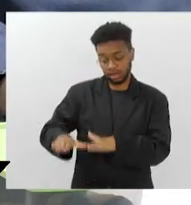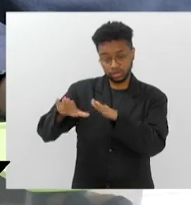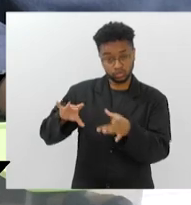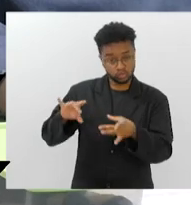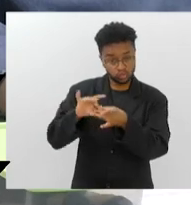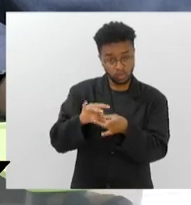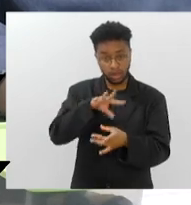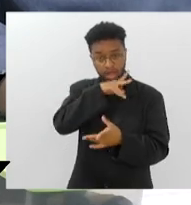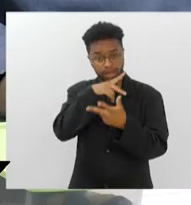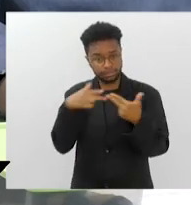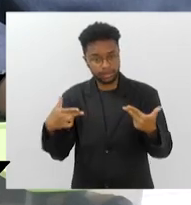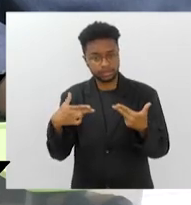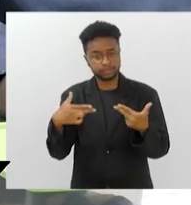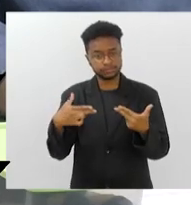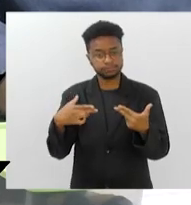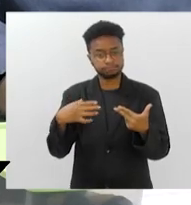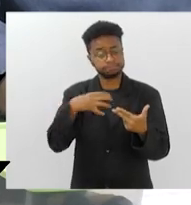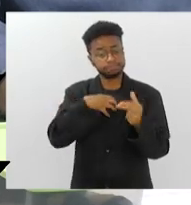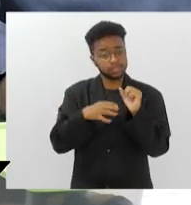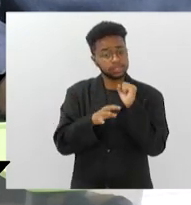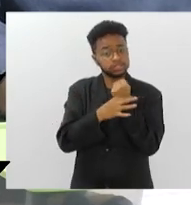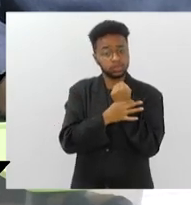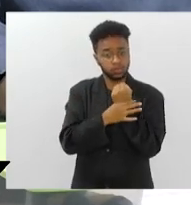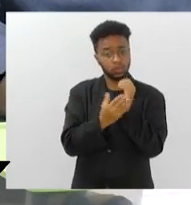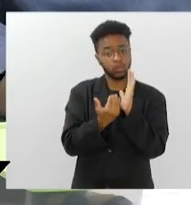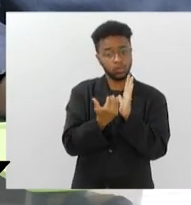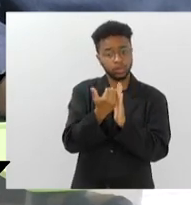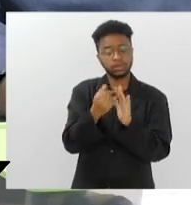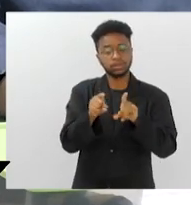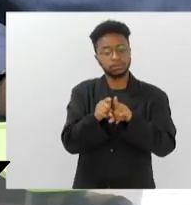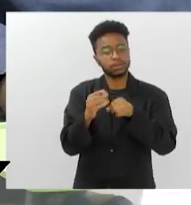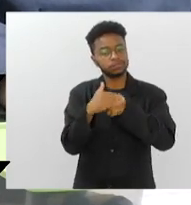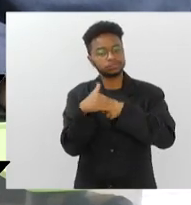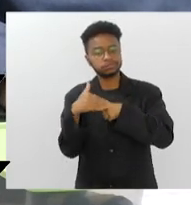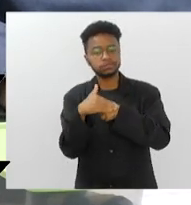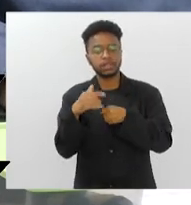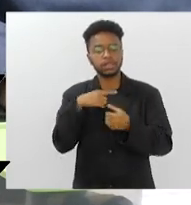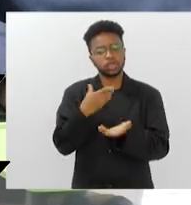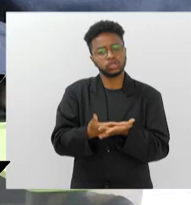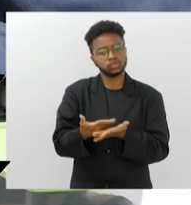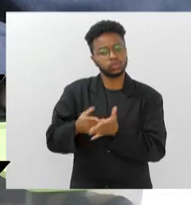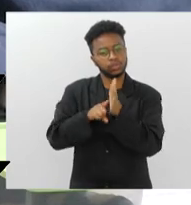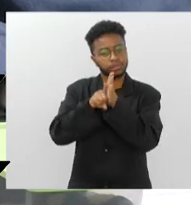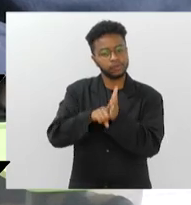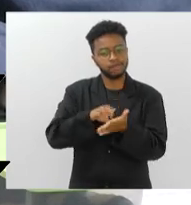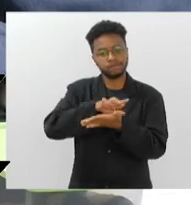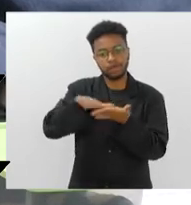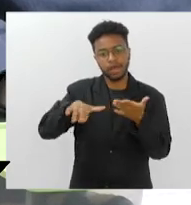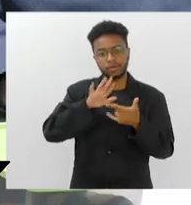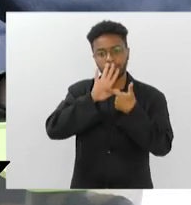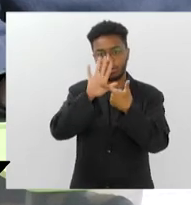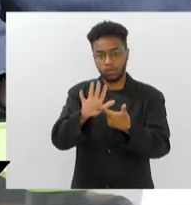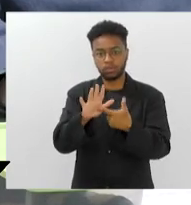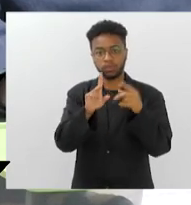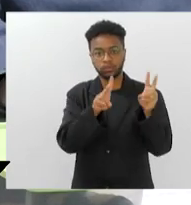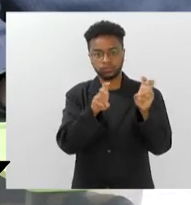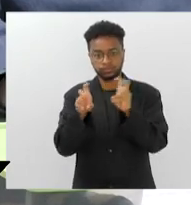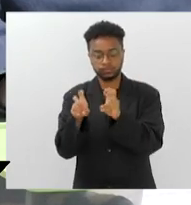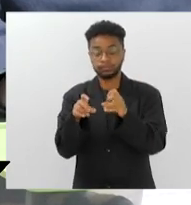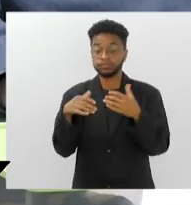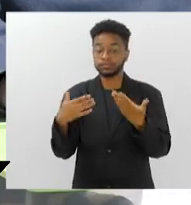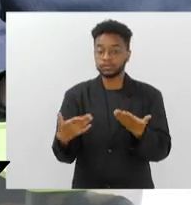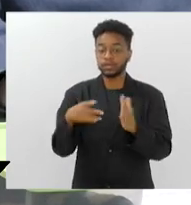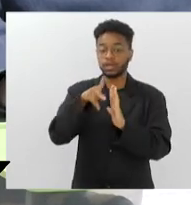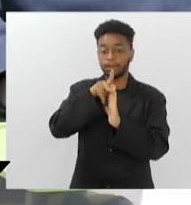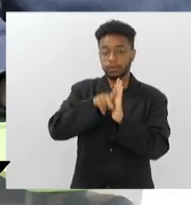animal elas são muito mais seguras são mais afetivas há vários estudos demonstrando isso então esse projeto não